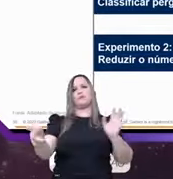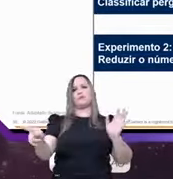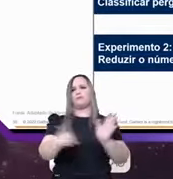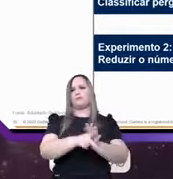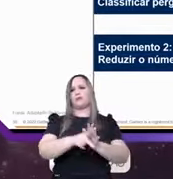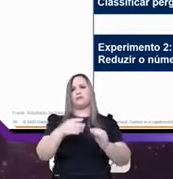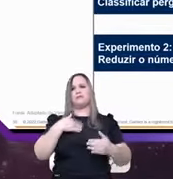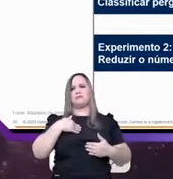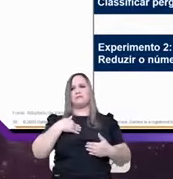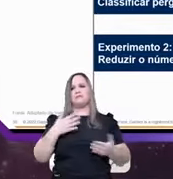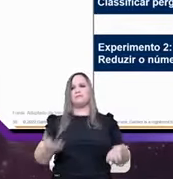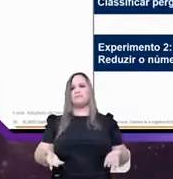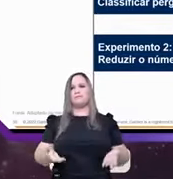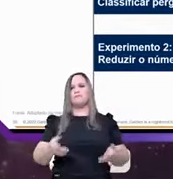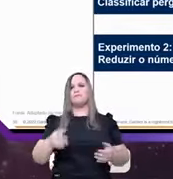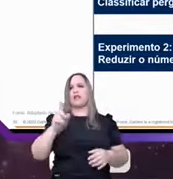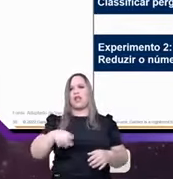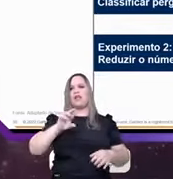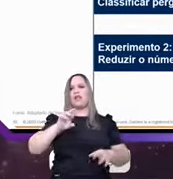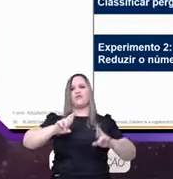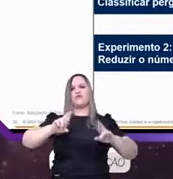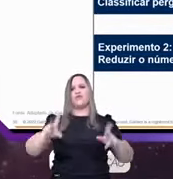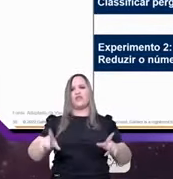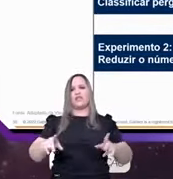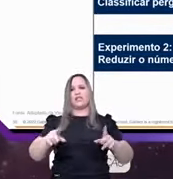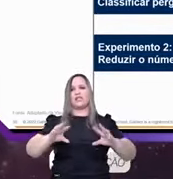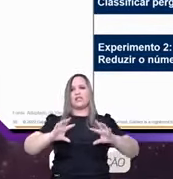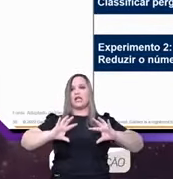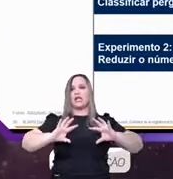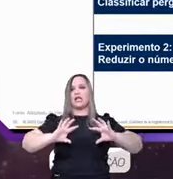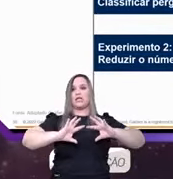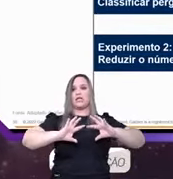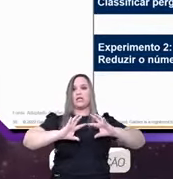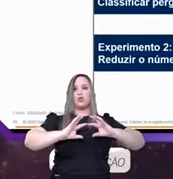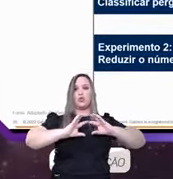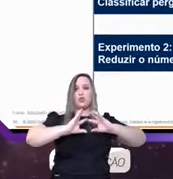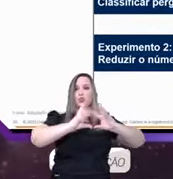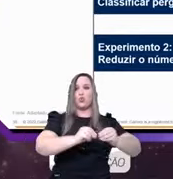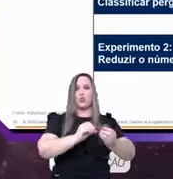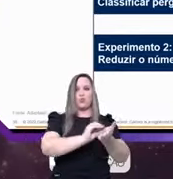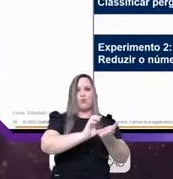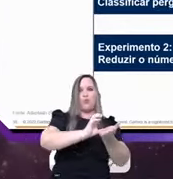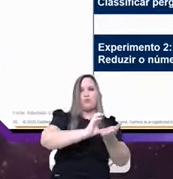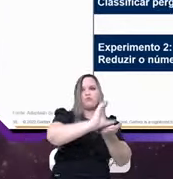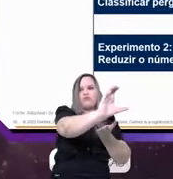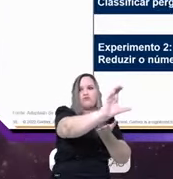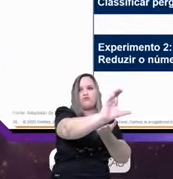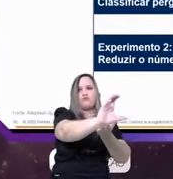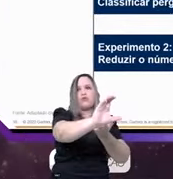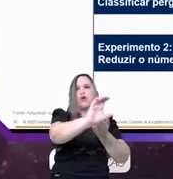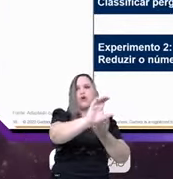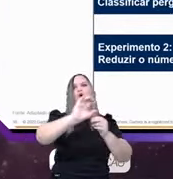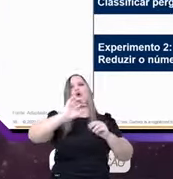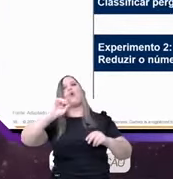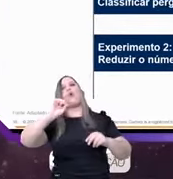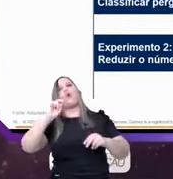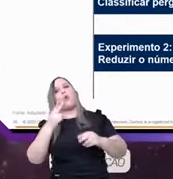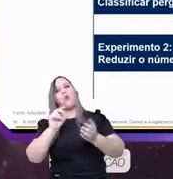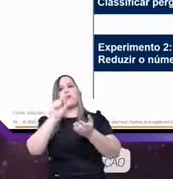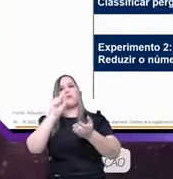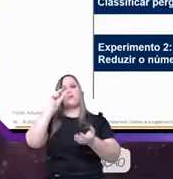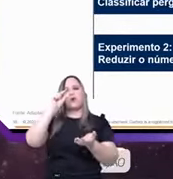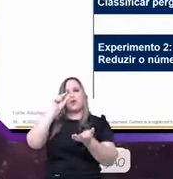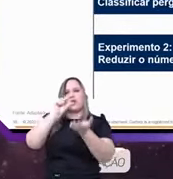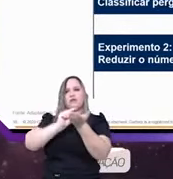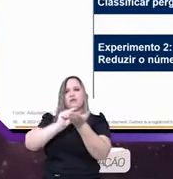Então, essa é a diferença de se entregar tudo e entregar o que é viável nesse momento. Entregando o que é viável nesse momento, rapidamente, reduzir 3%